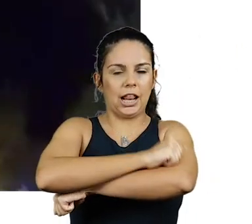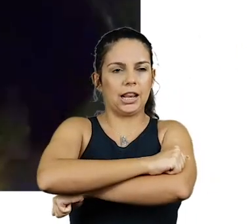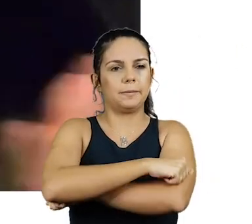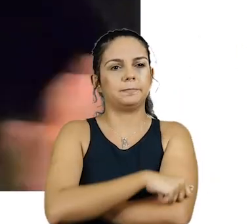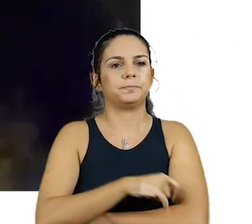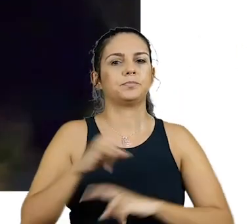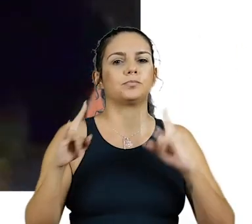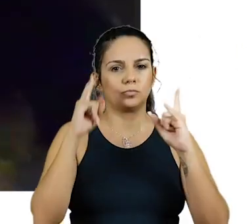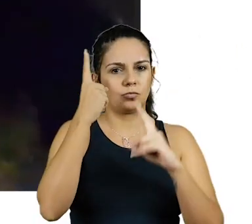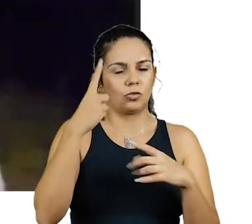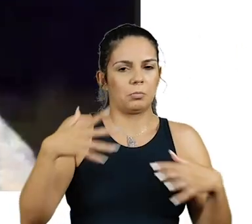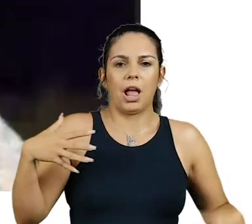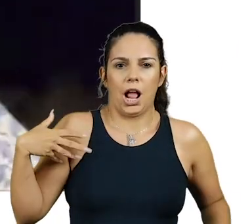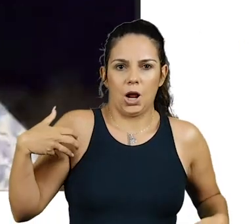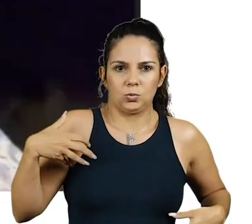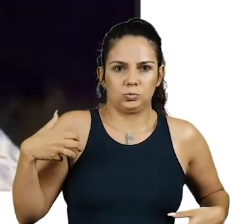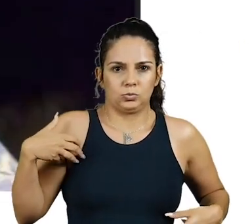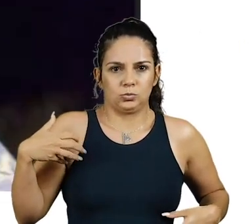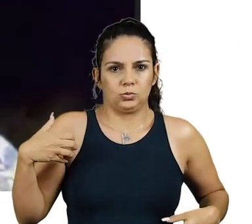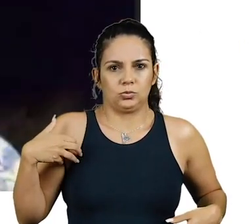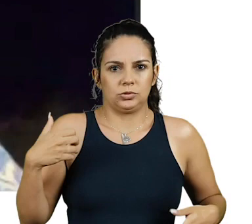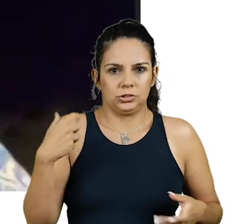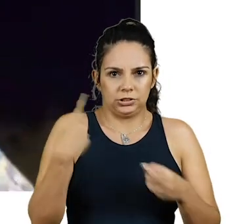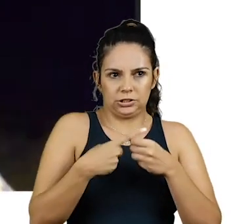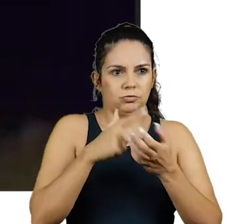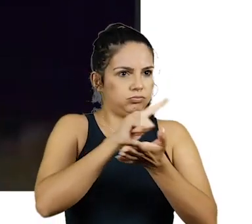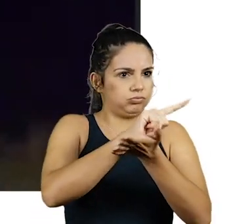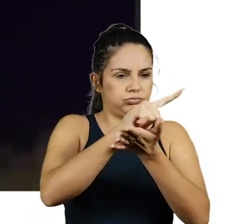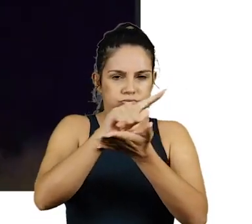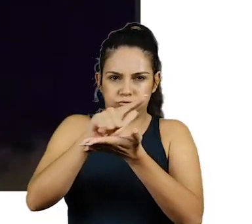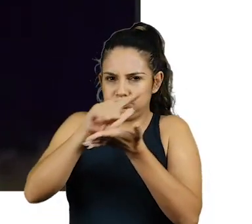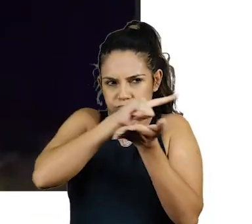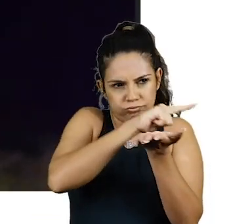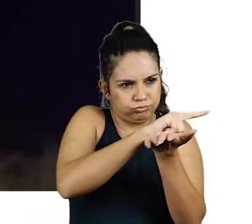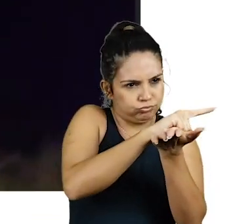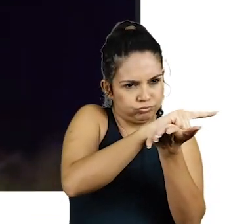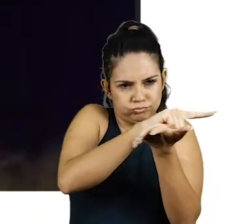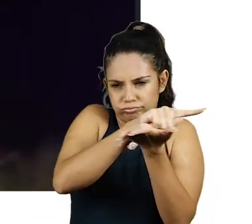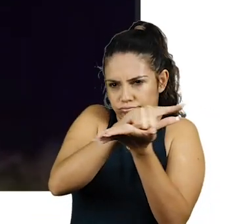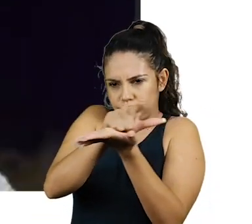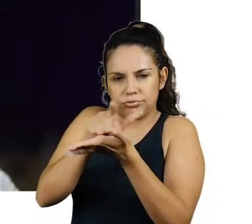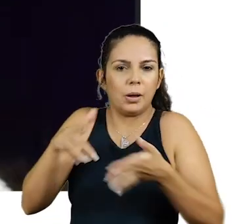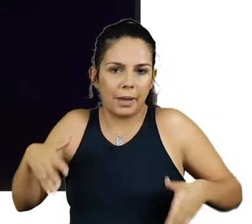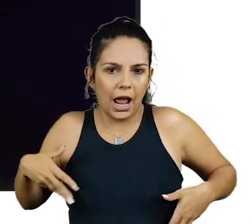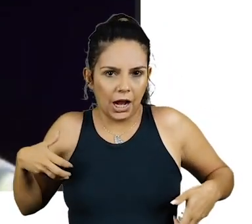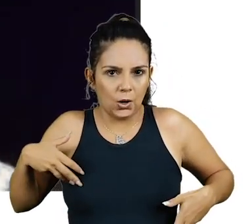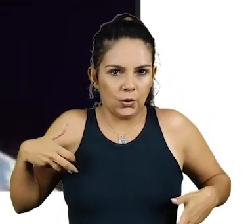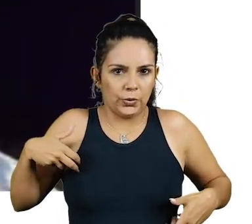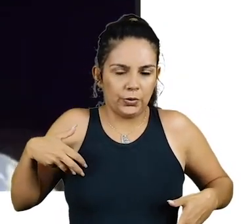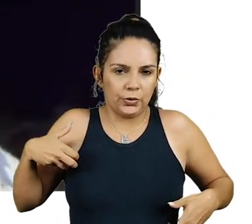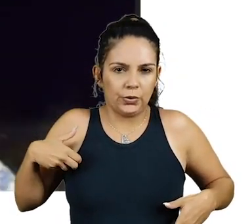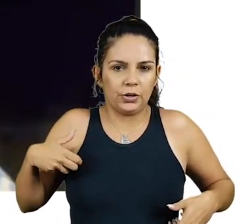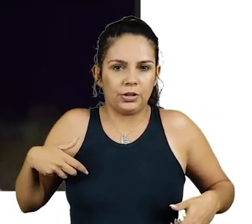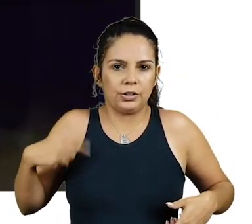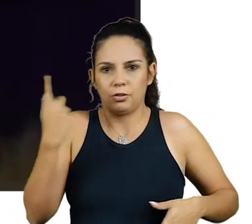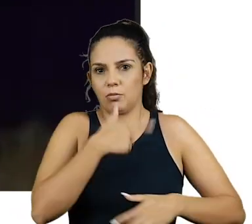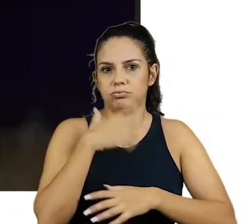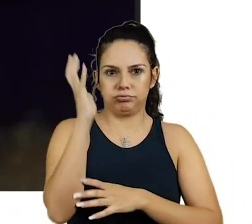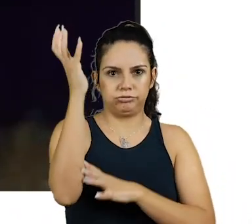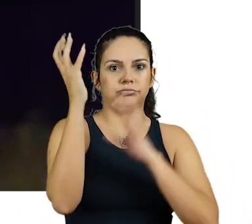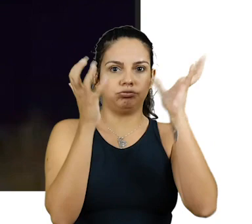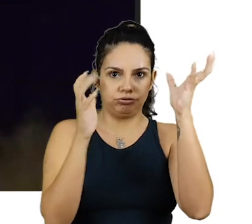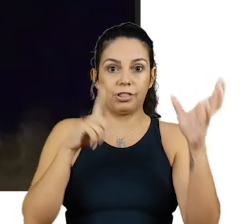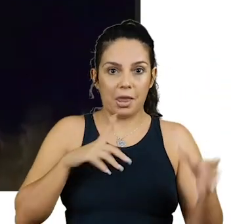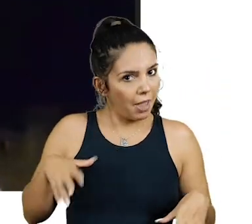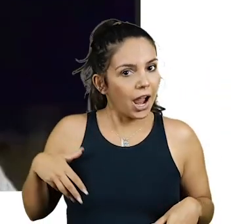apartamento, os macacos. A cidade ficou vazia, muito vazia, e os macacos, Jardim Botânico, nós estamos no meio da Mata Atlântica ali,